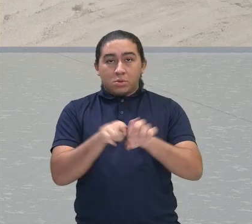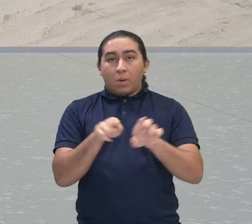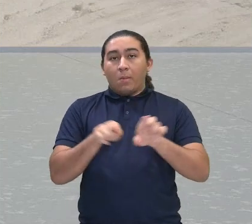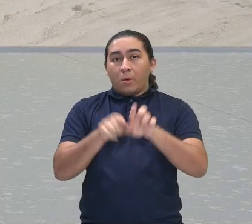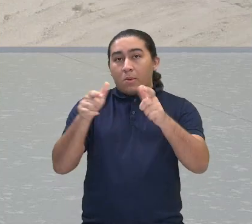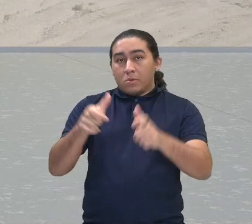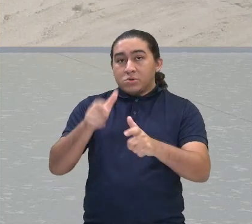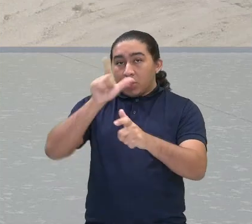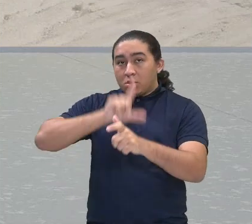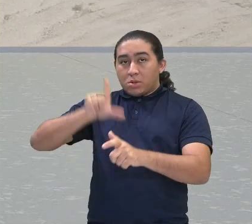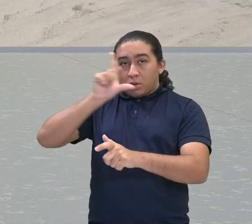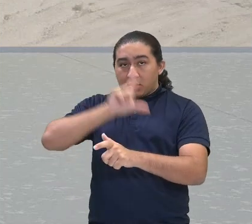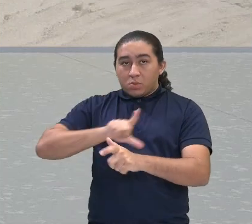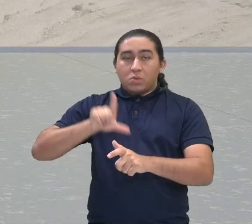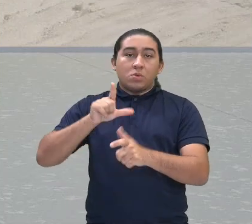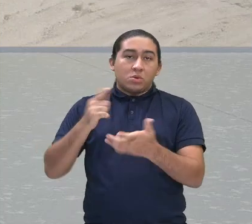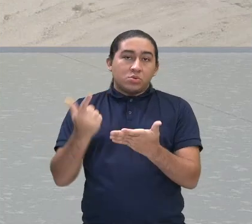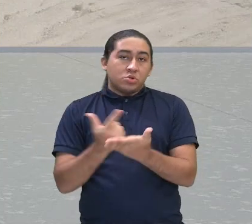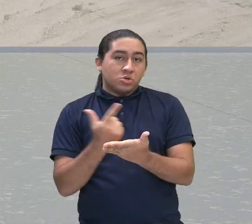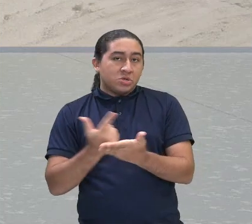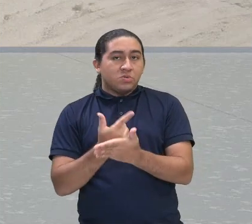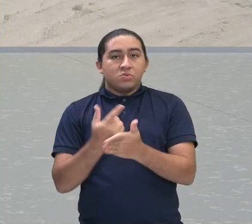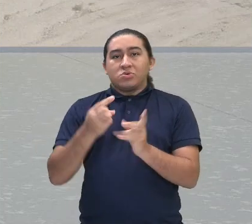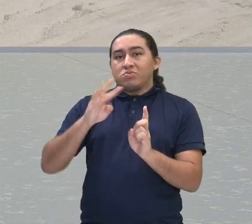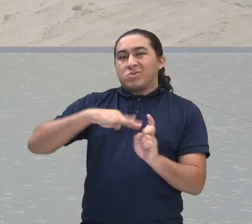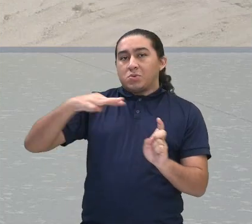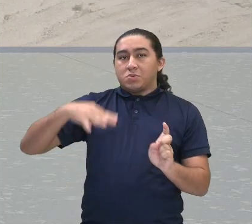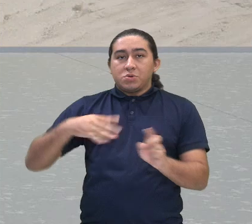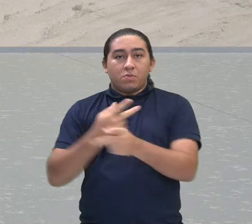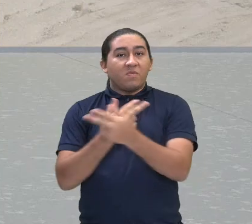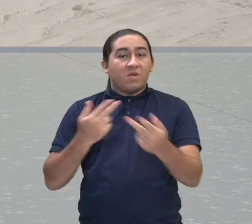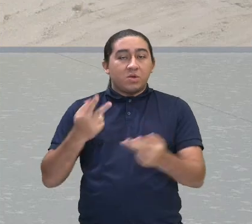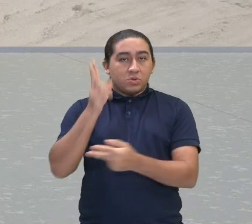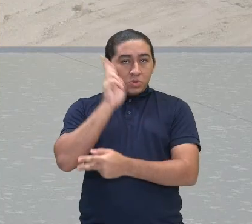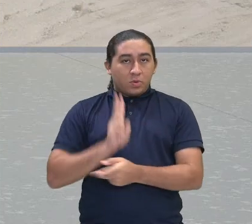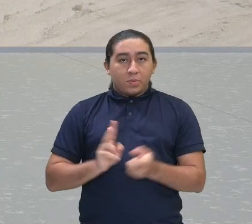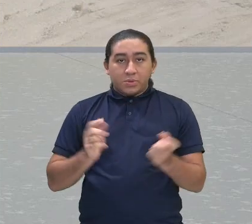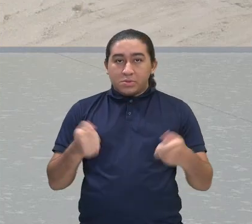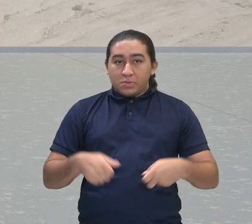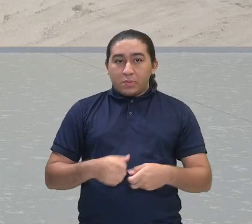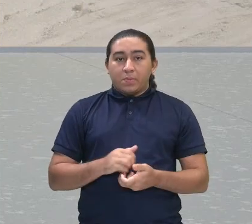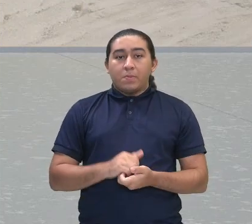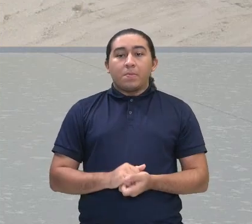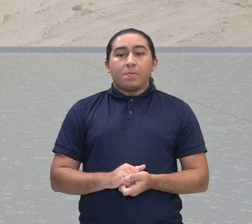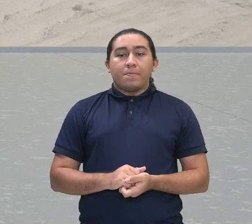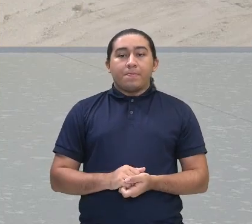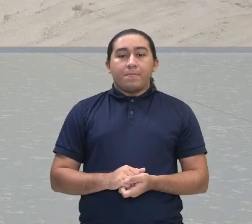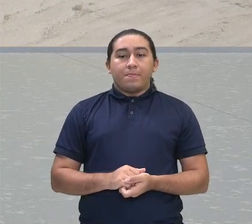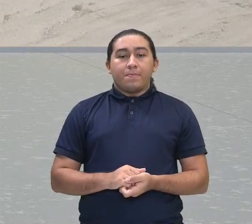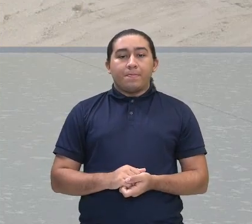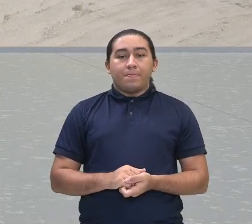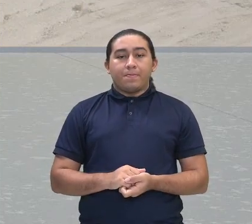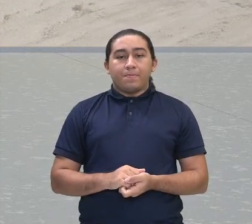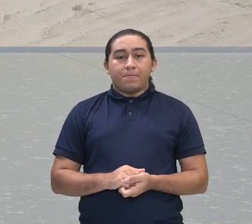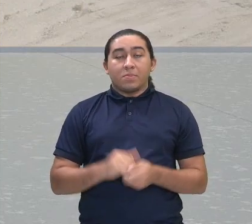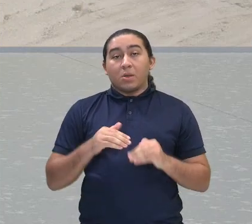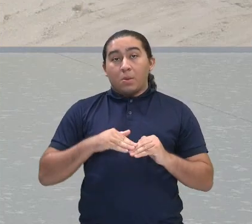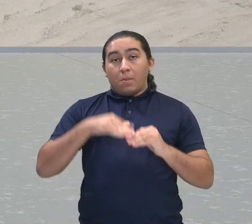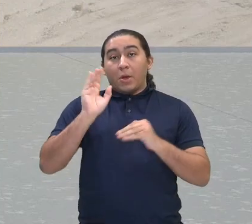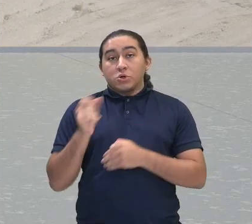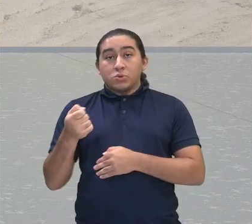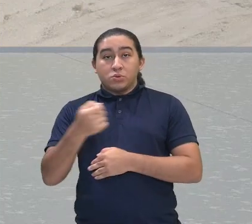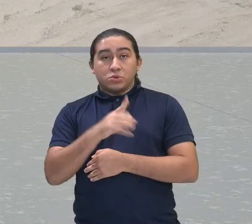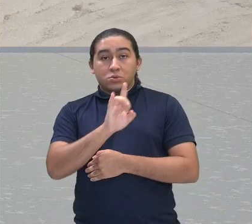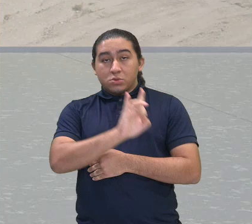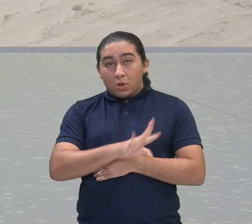na literatura, nos livros de mitologia e de outras histórias também. Mas, para além dessas influências da questão do